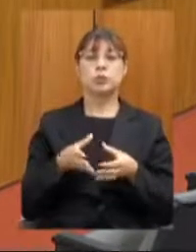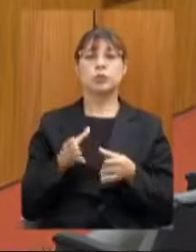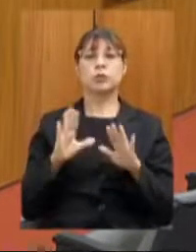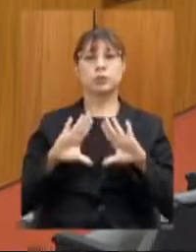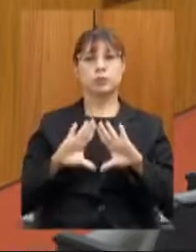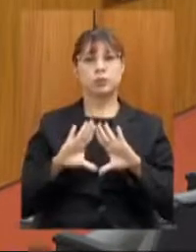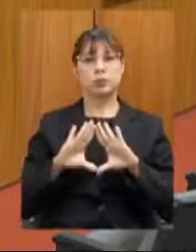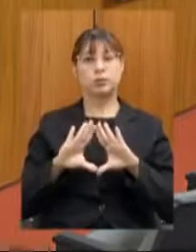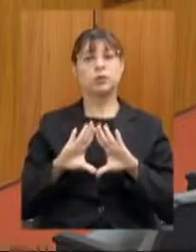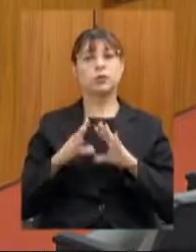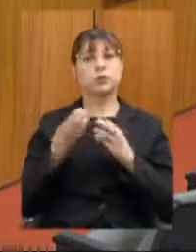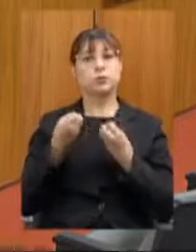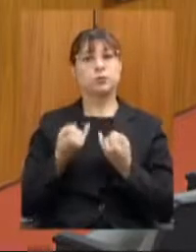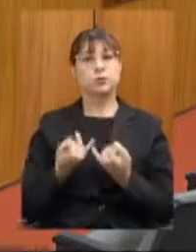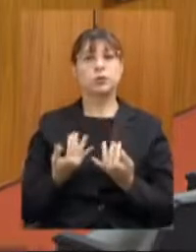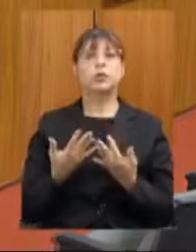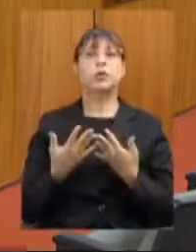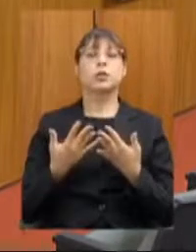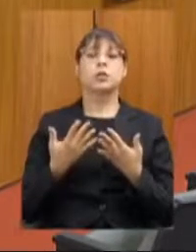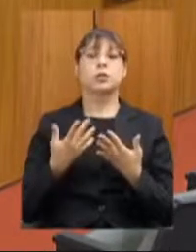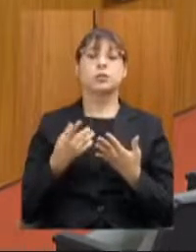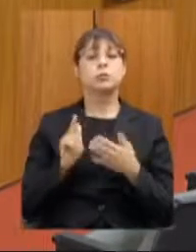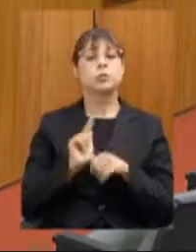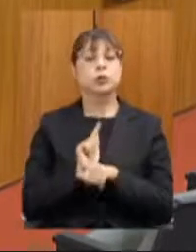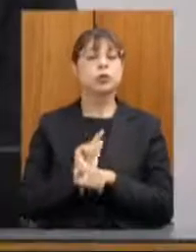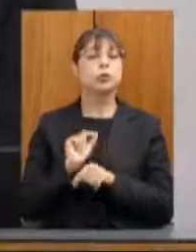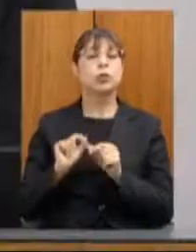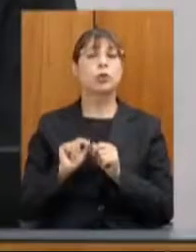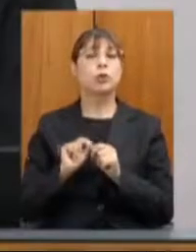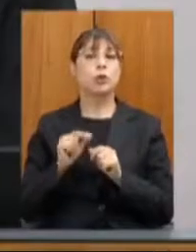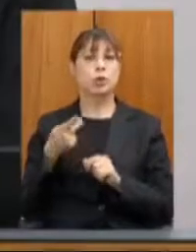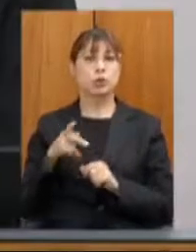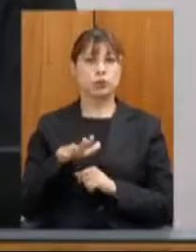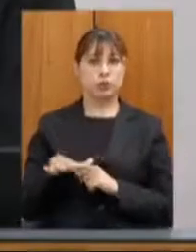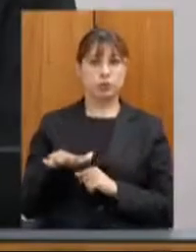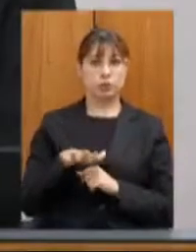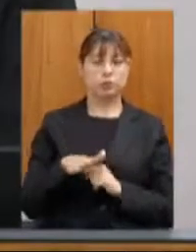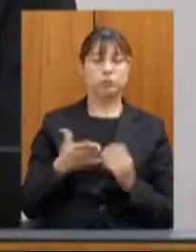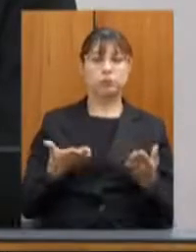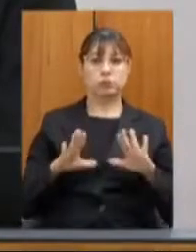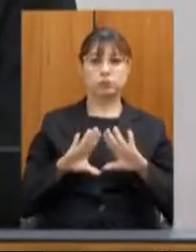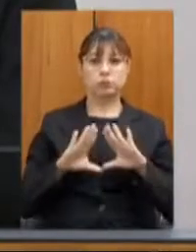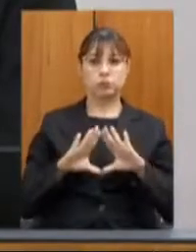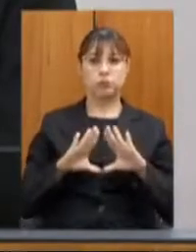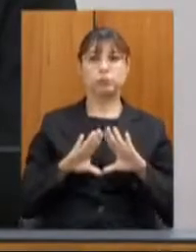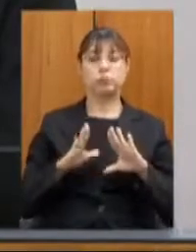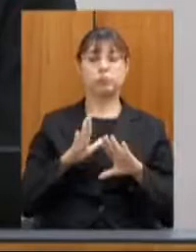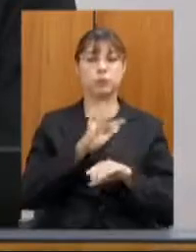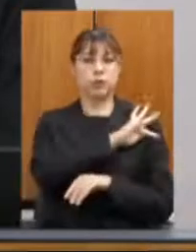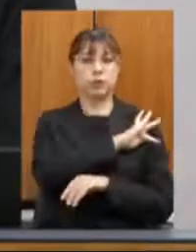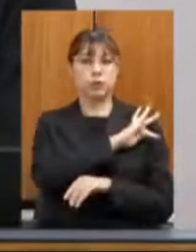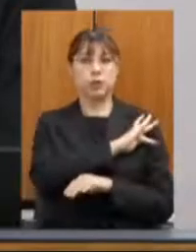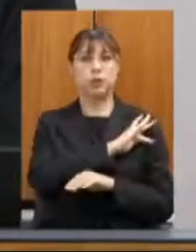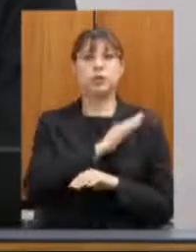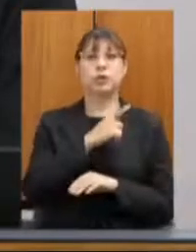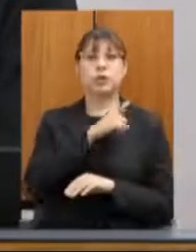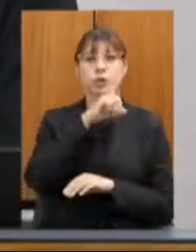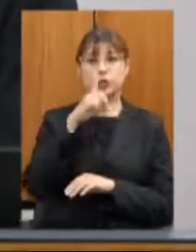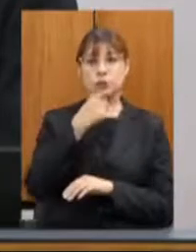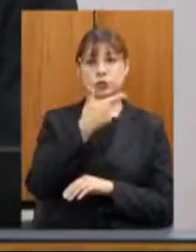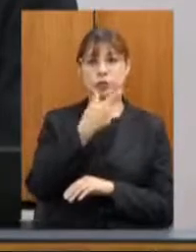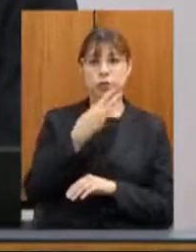gestão de suas respectivas áreas. Nesta edição da Assembleia Fiscaliza, realizada entre os dias 23 e 30 de novembro,